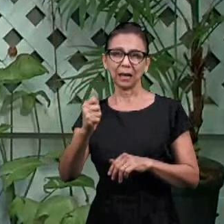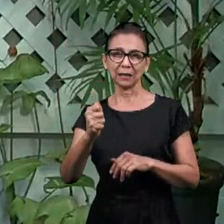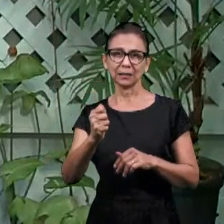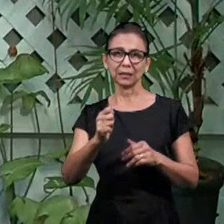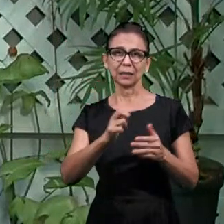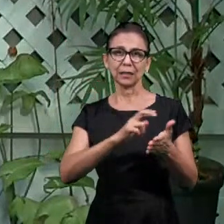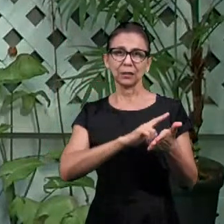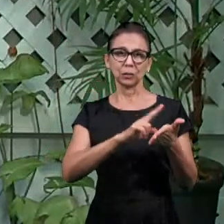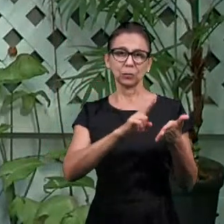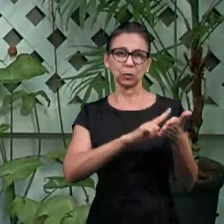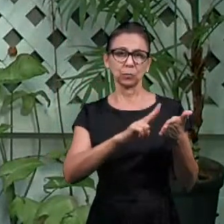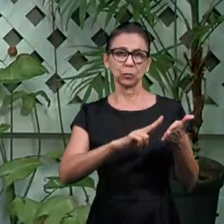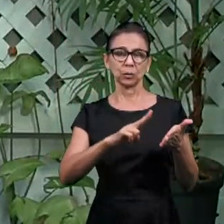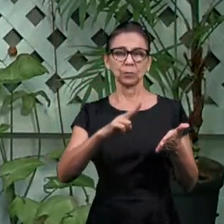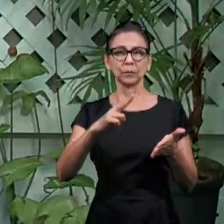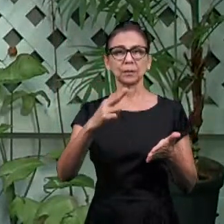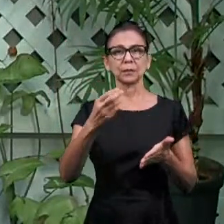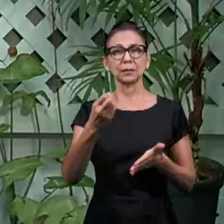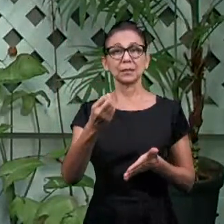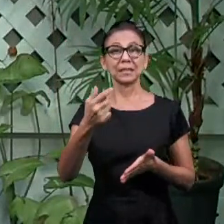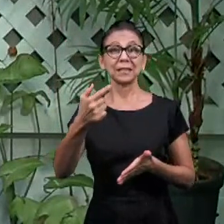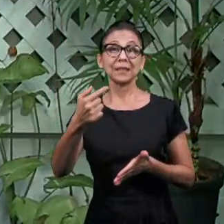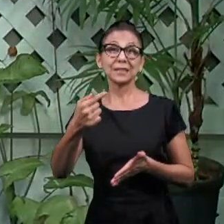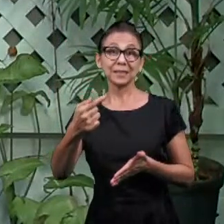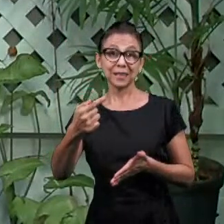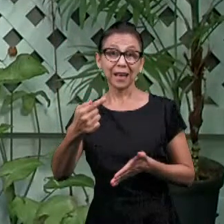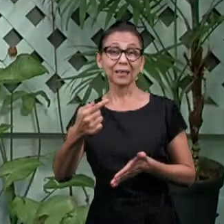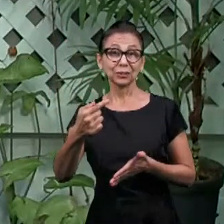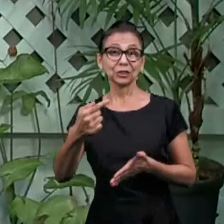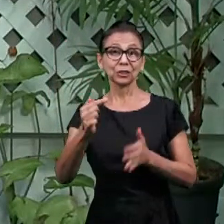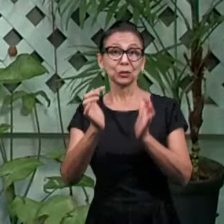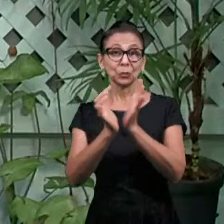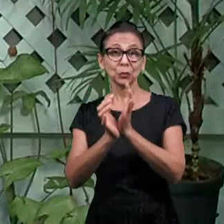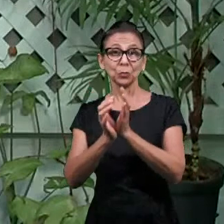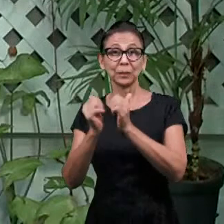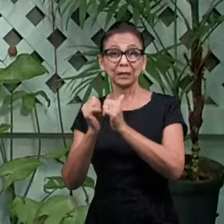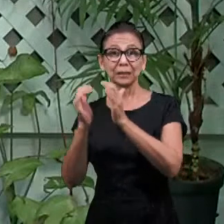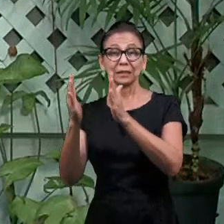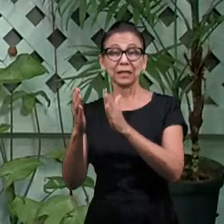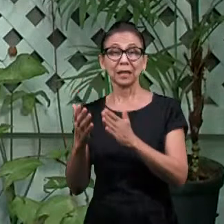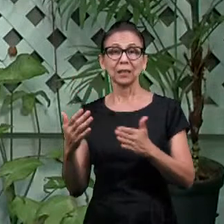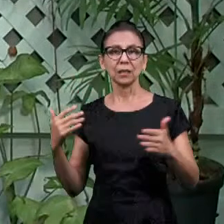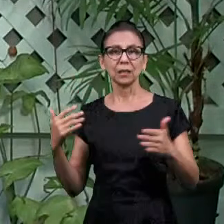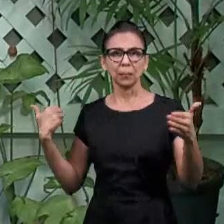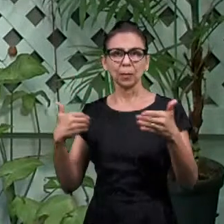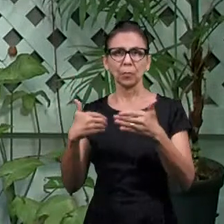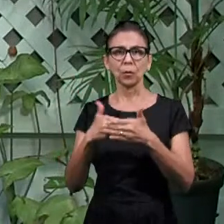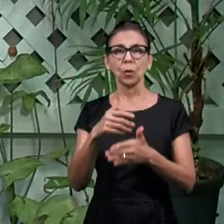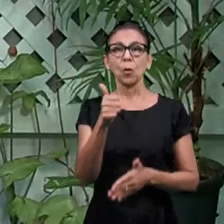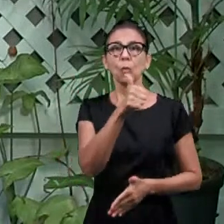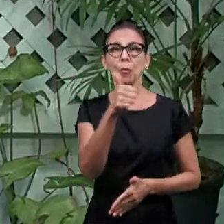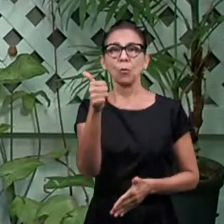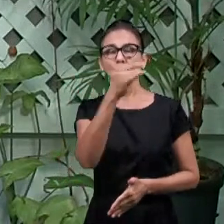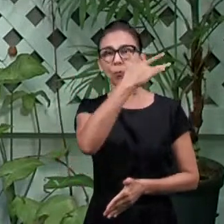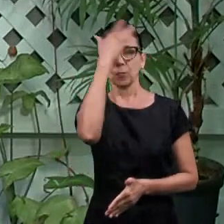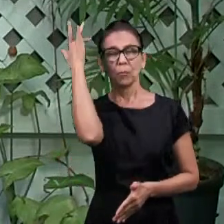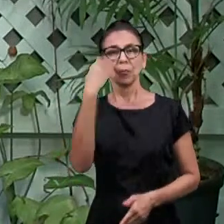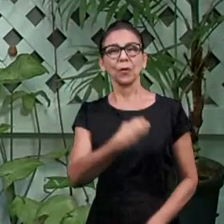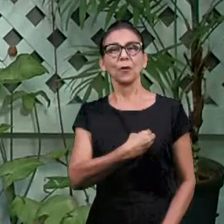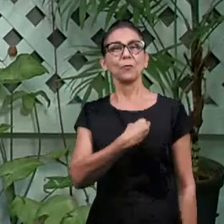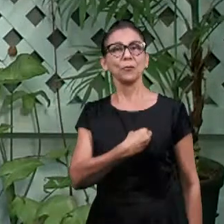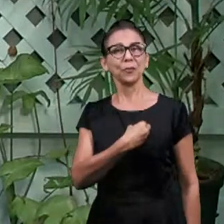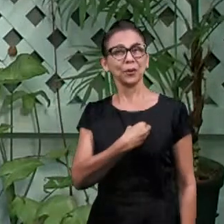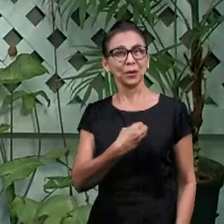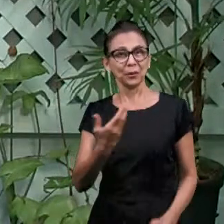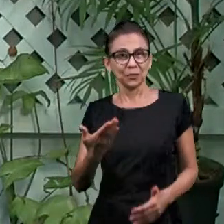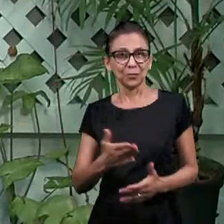quais 11 estão com vida ainda, né? Ainda resistem. Inclusive eu, meus